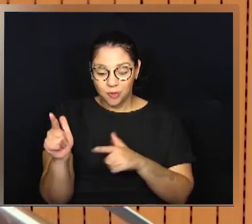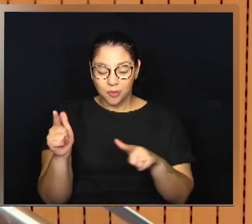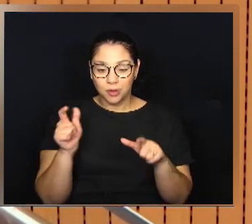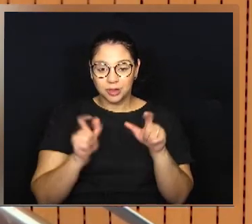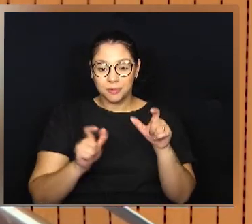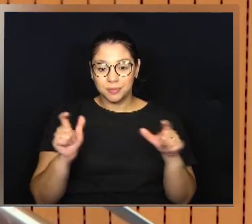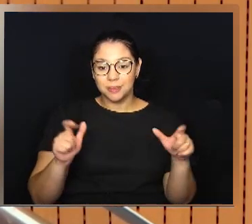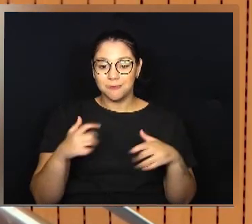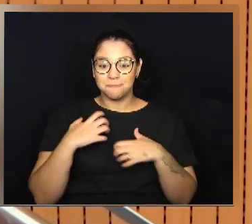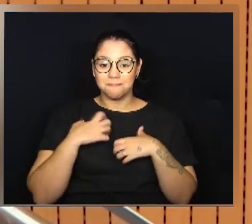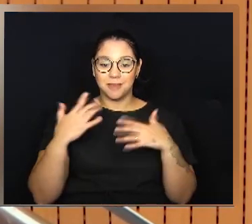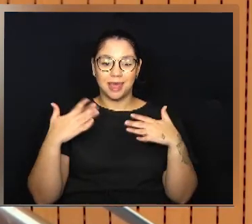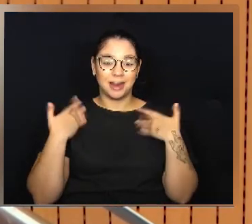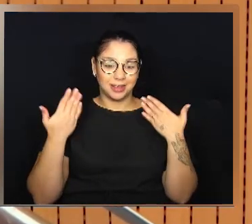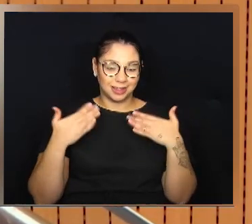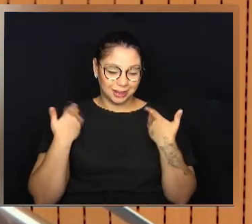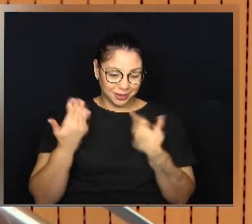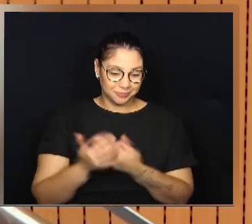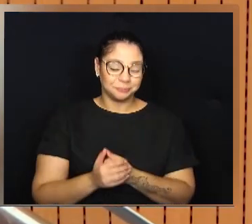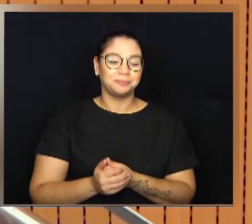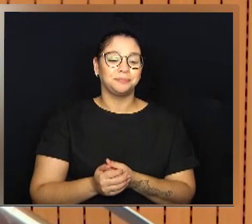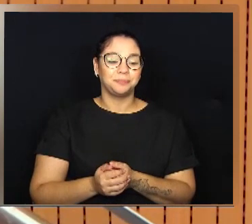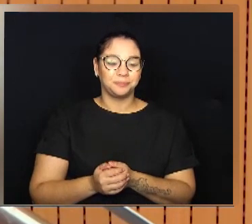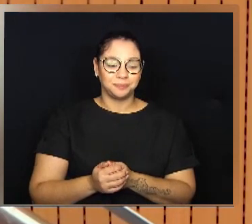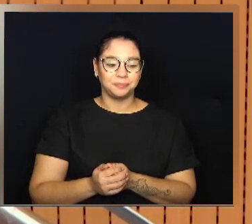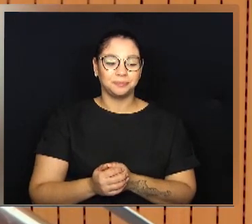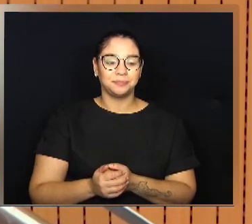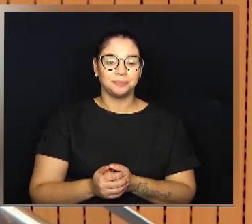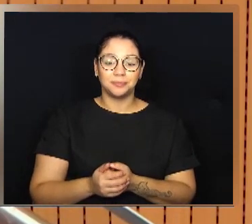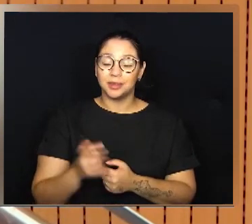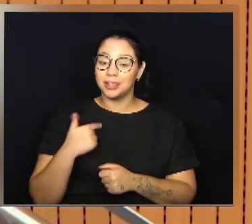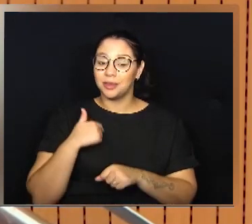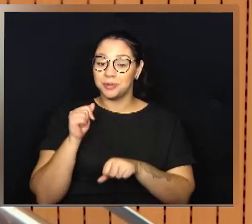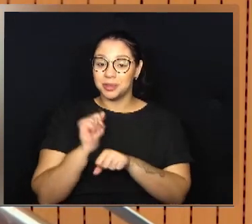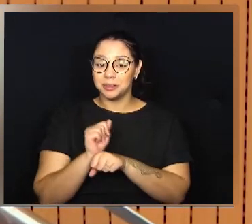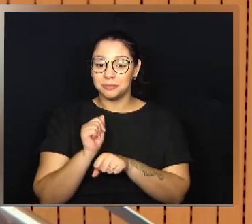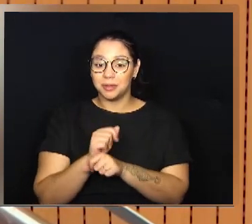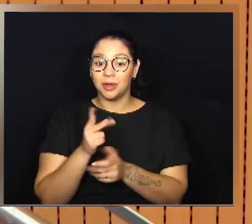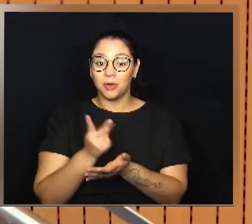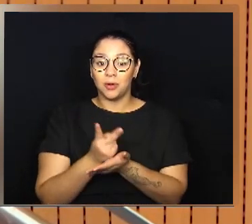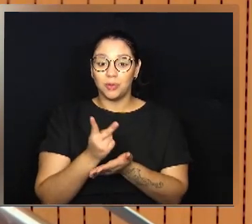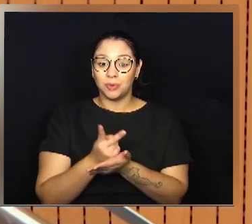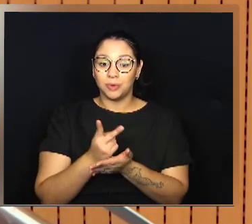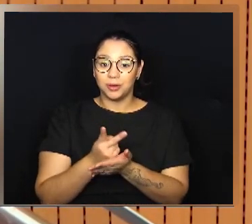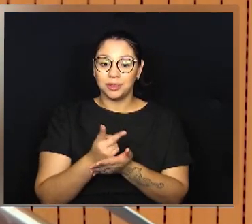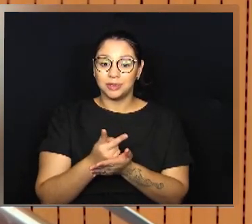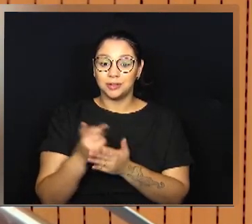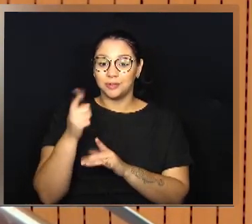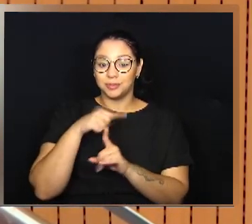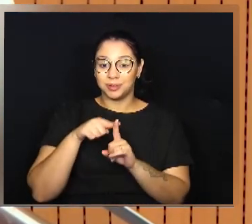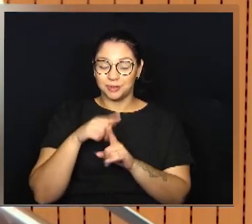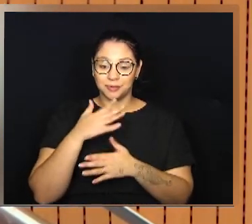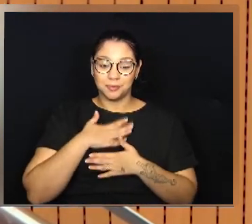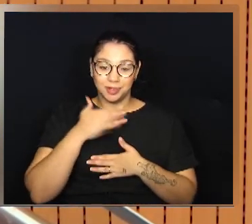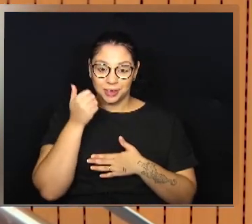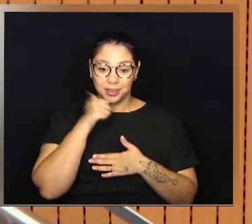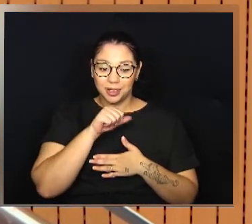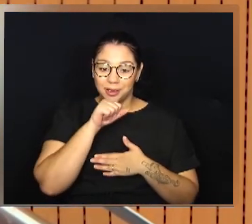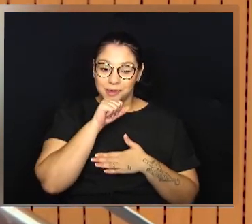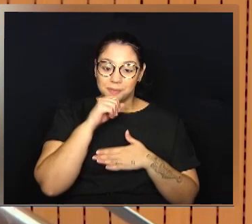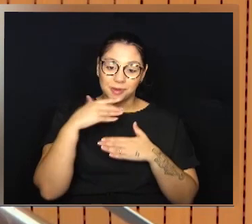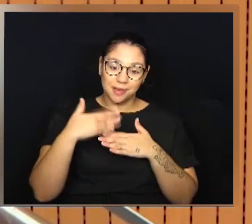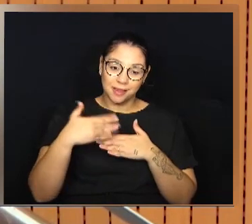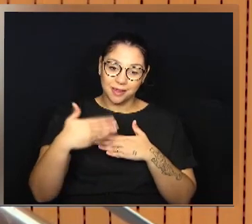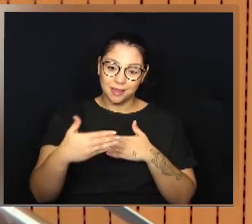uma outras pessoas é uma alegria muito grande né Espero continuar até na missão da minha